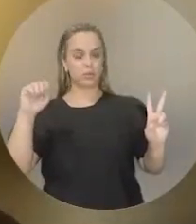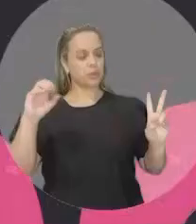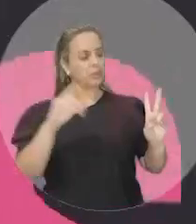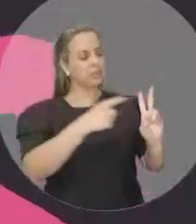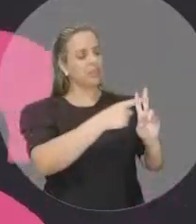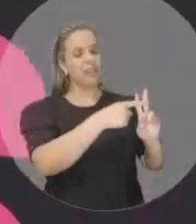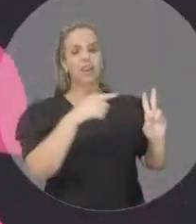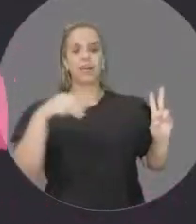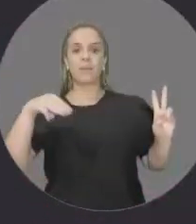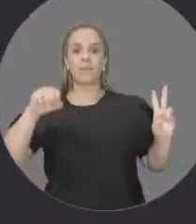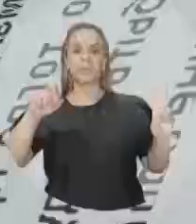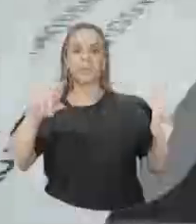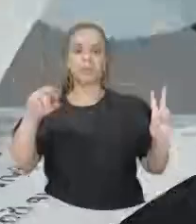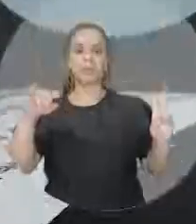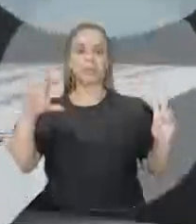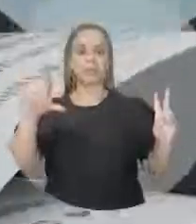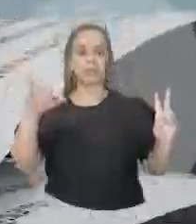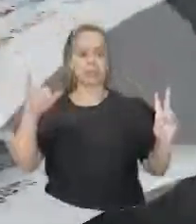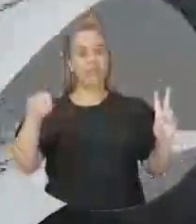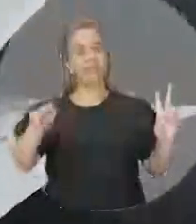Valcker.